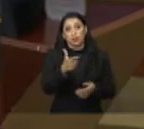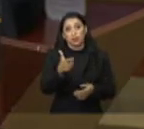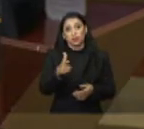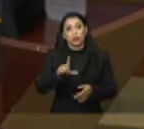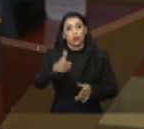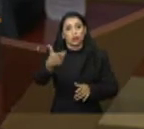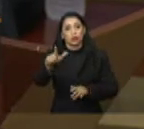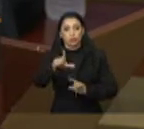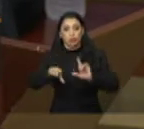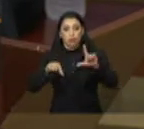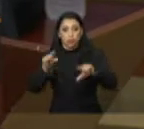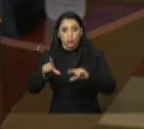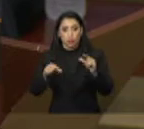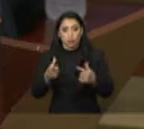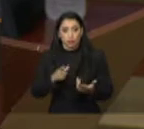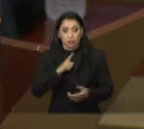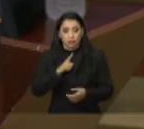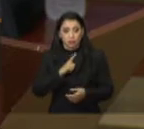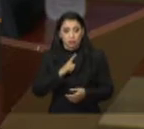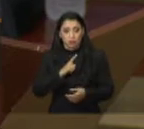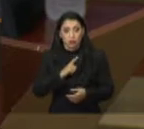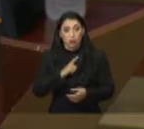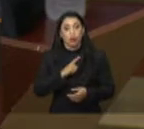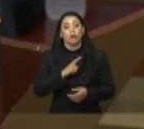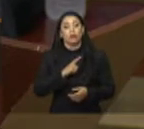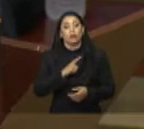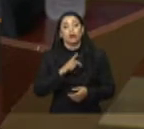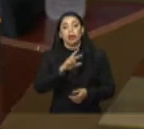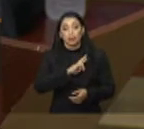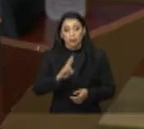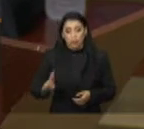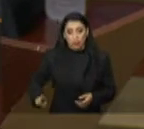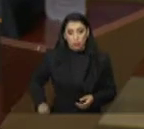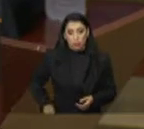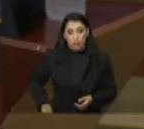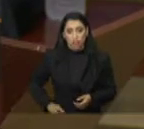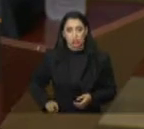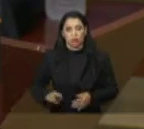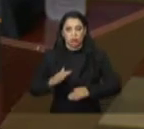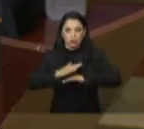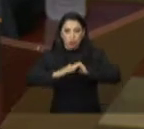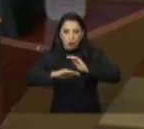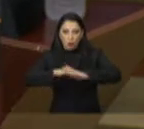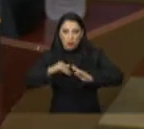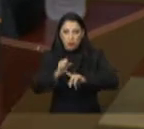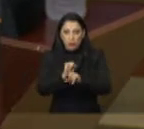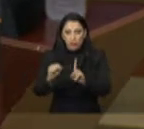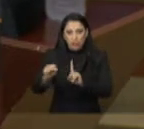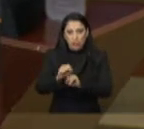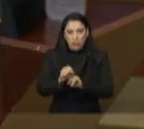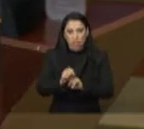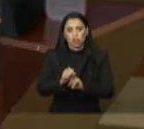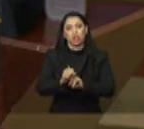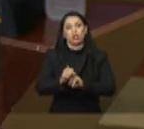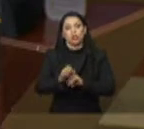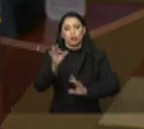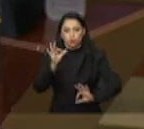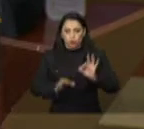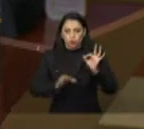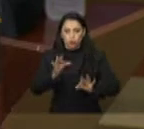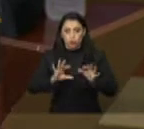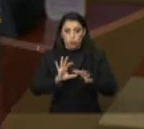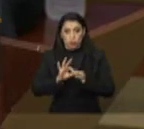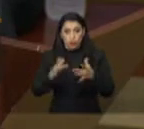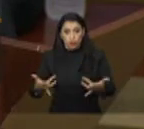se o objetivo da República Federativa do Brasil aquele de construir uma sociedade livre Justa e solidária artigo 3º 1